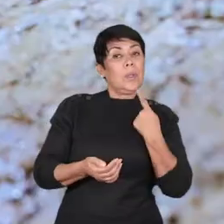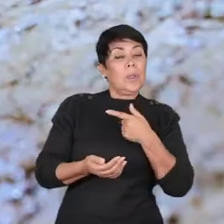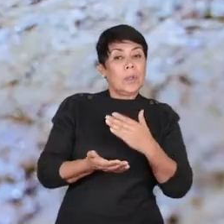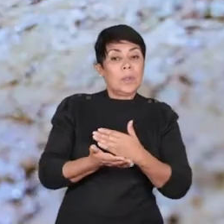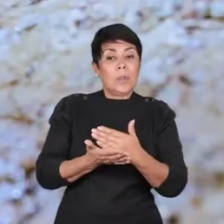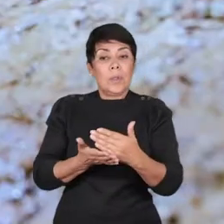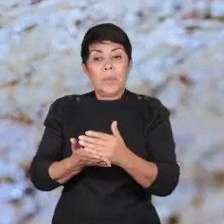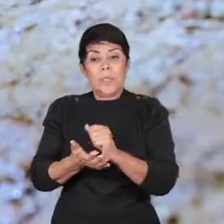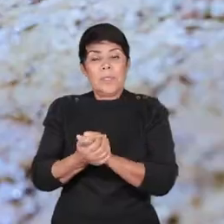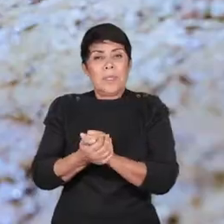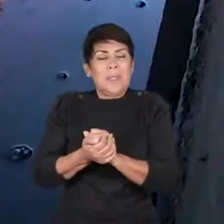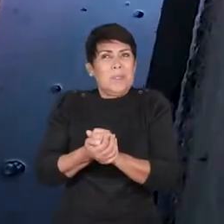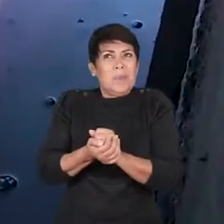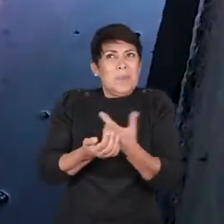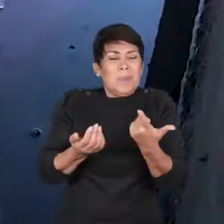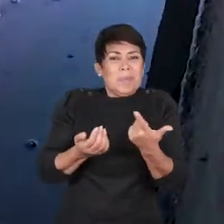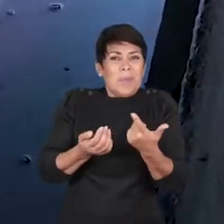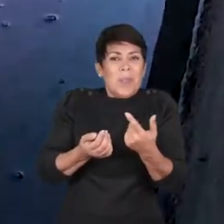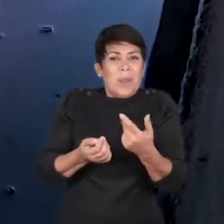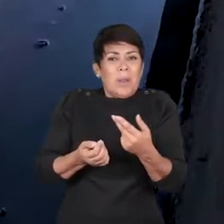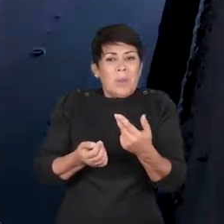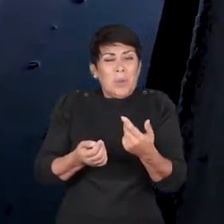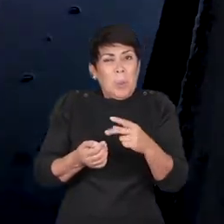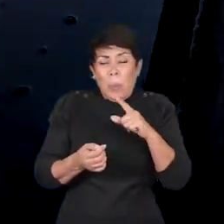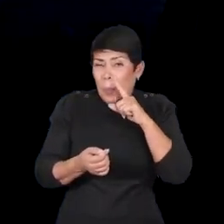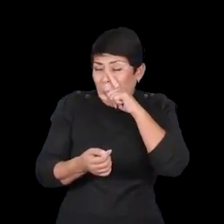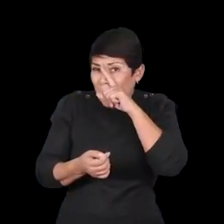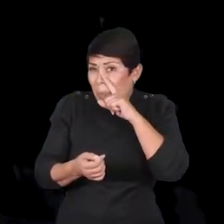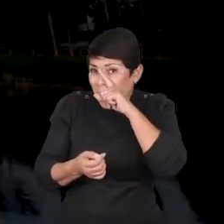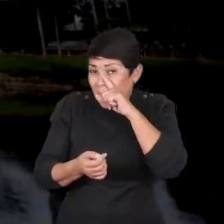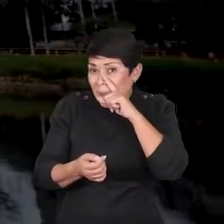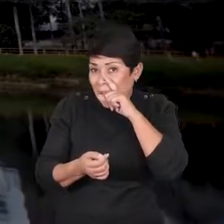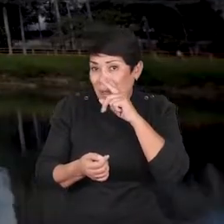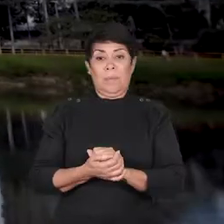entrou no cheque especial ambiental.